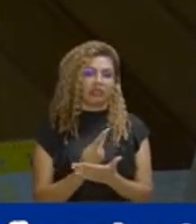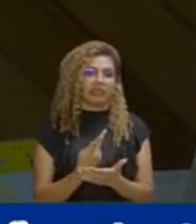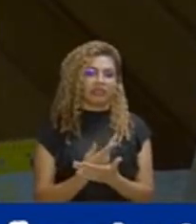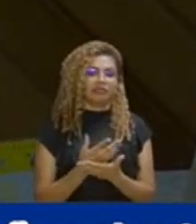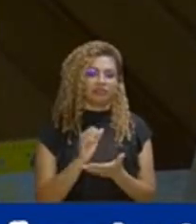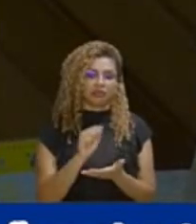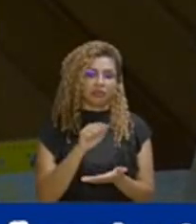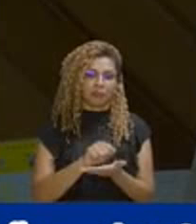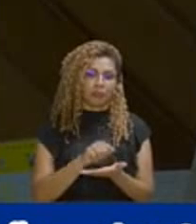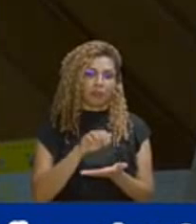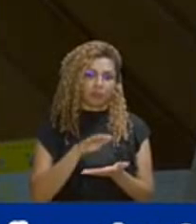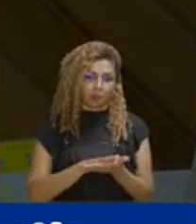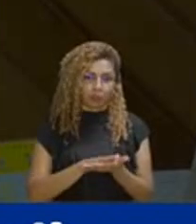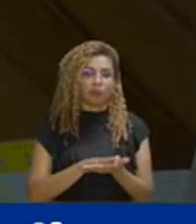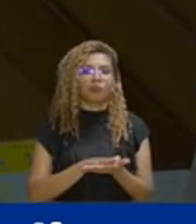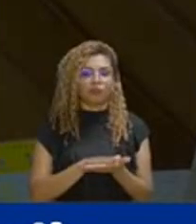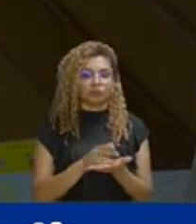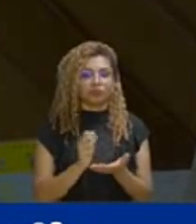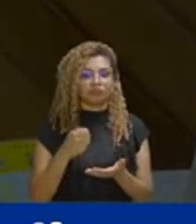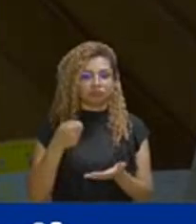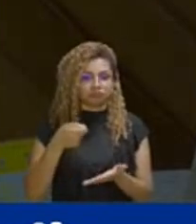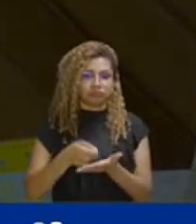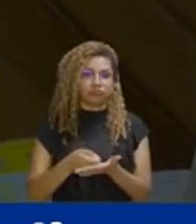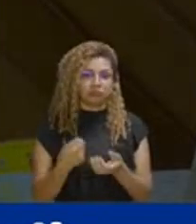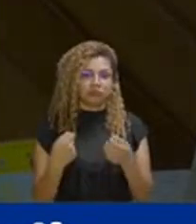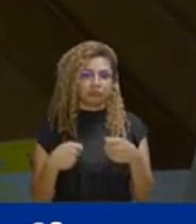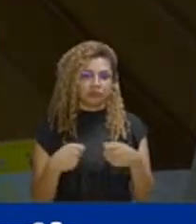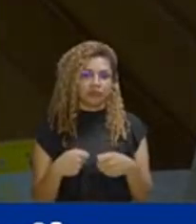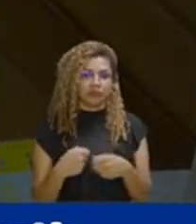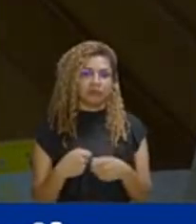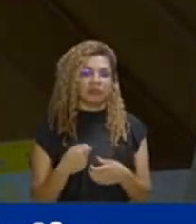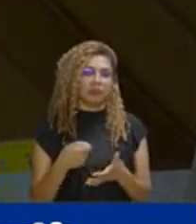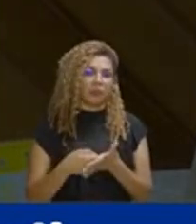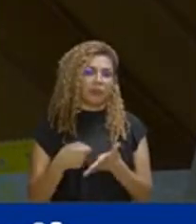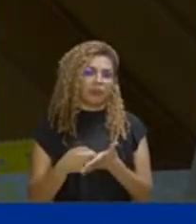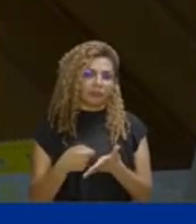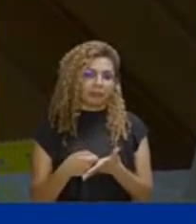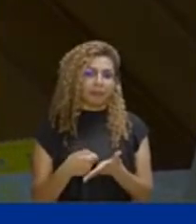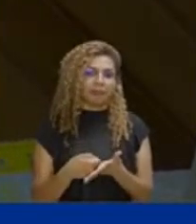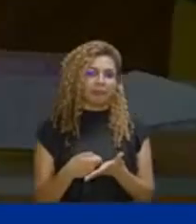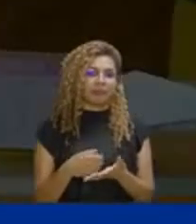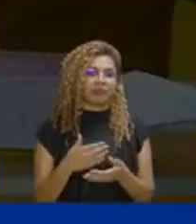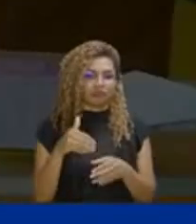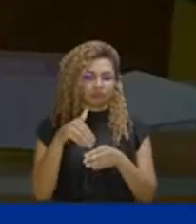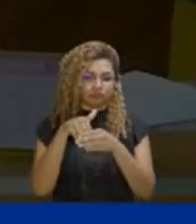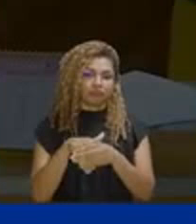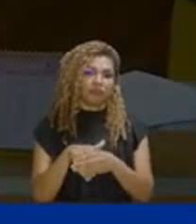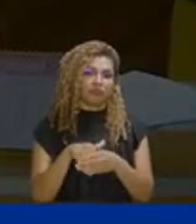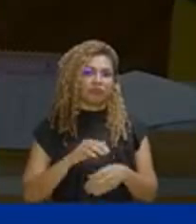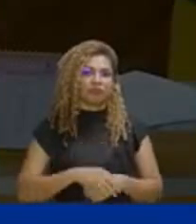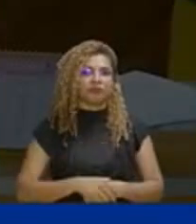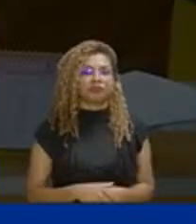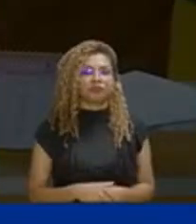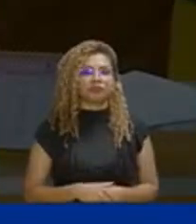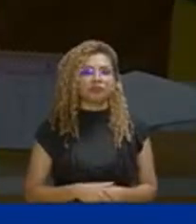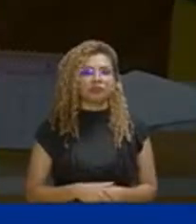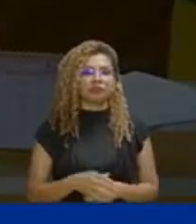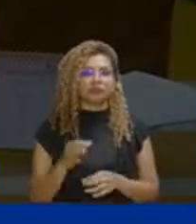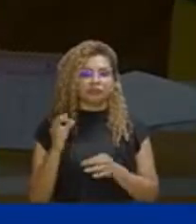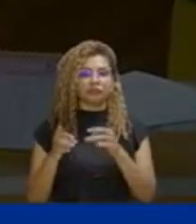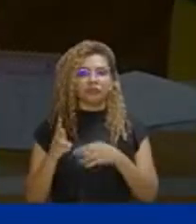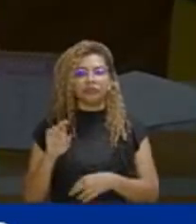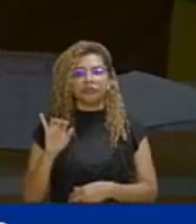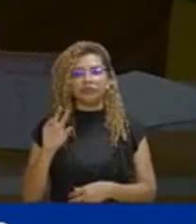o exposto, voto pelo não provimento do recurso e mantenho integralmente a sentença recorrida. Como voto. Juiz